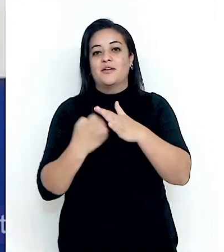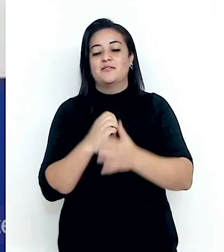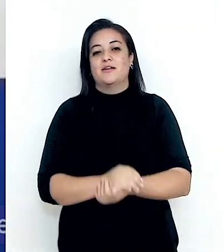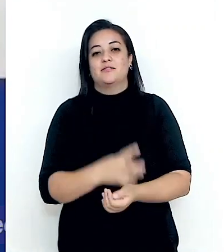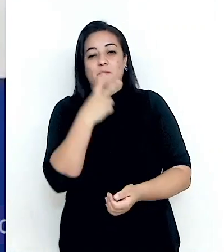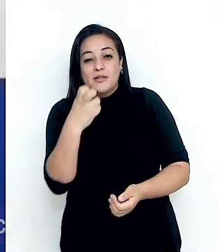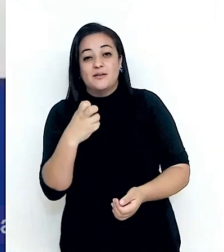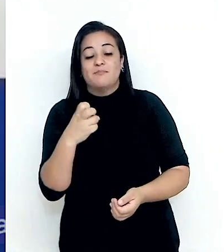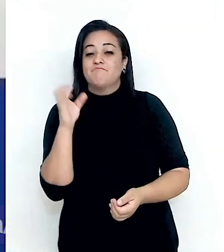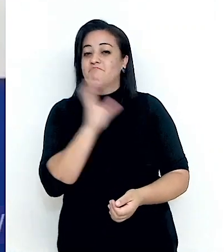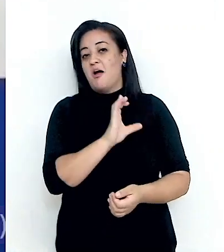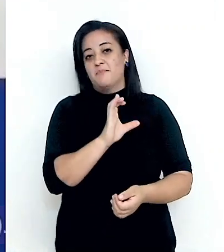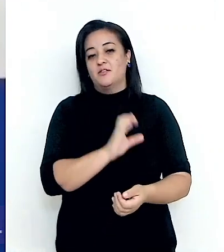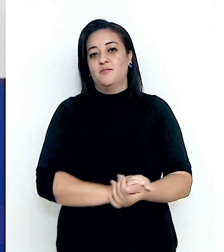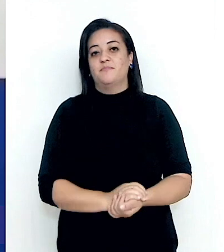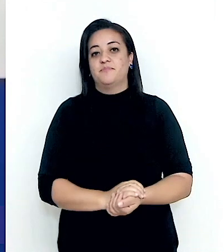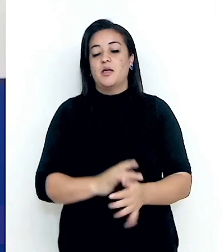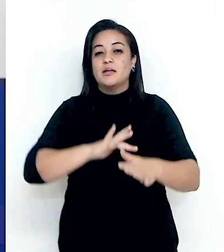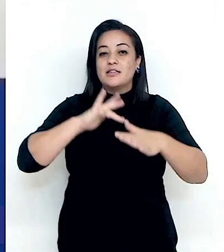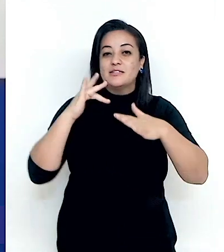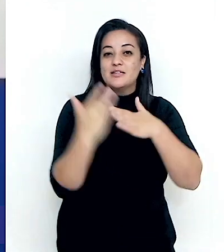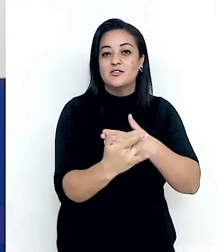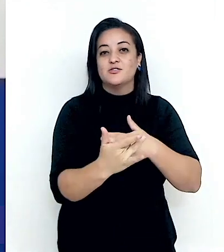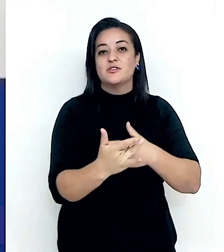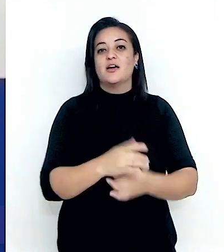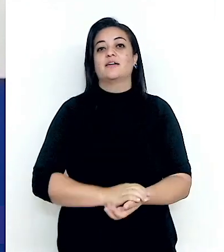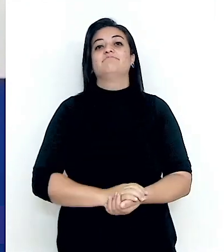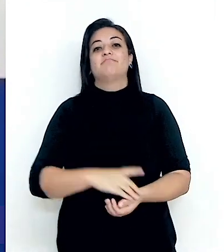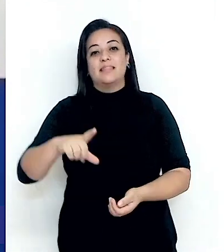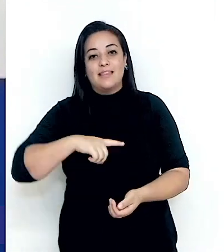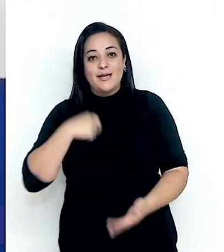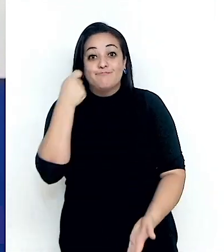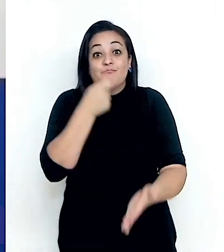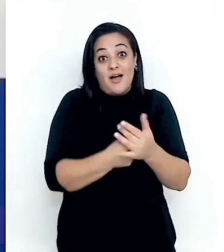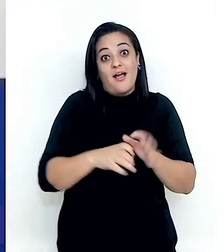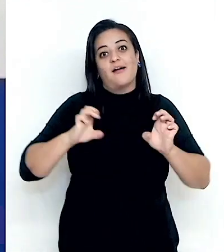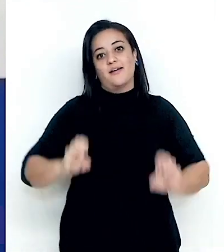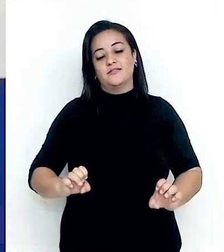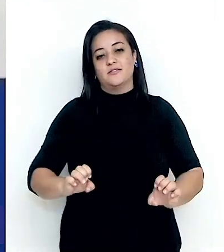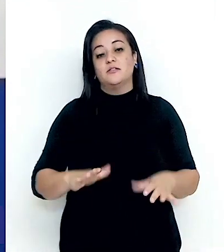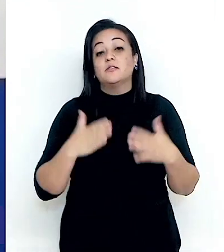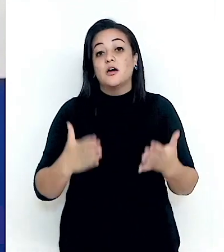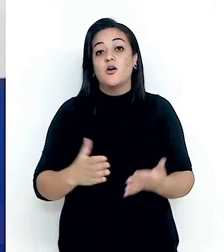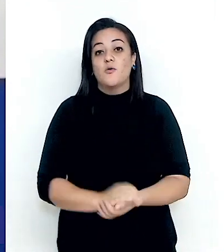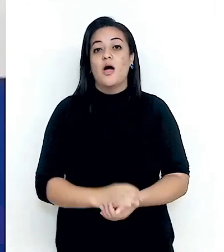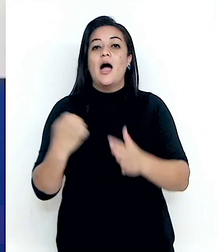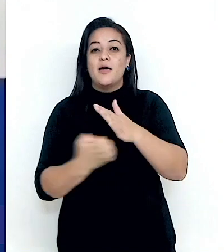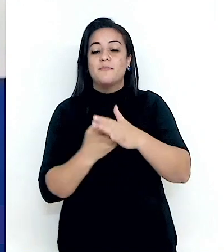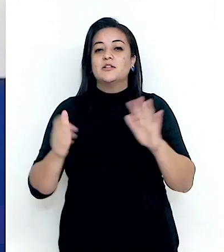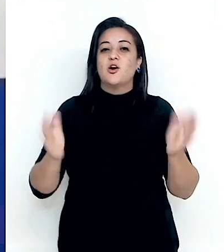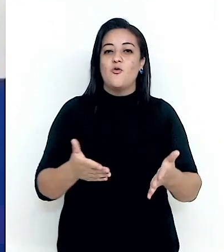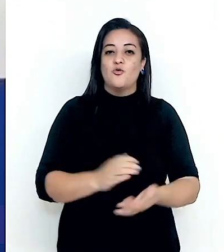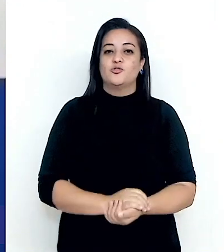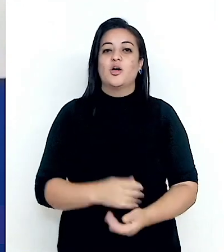instantaneamente. Nas redes sociais, ela custa dinheiro. Então, uma empresa hoje que investe na